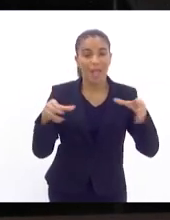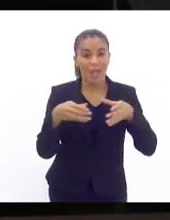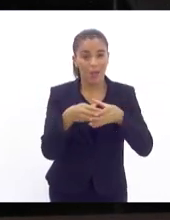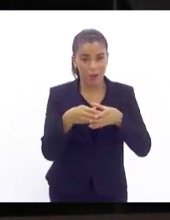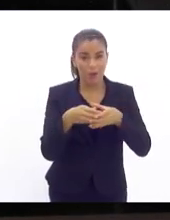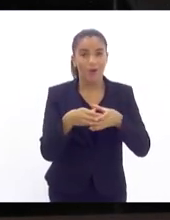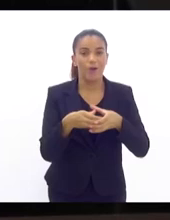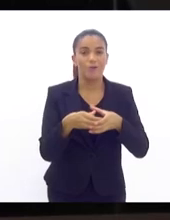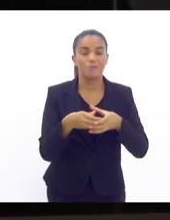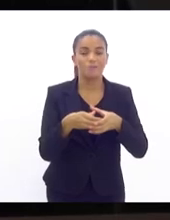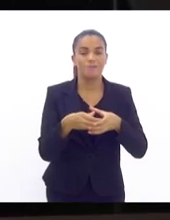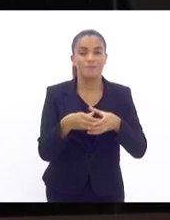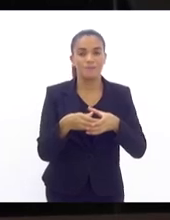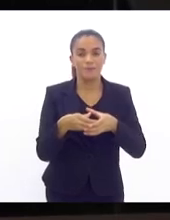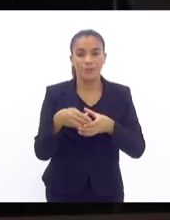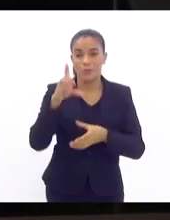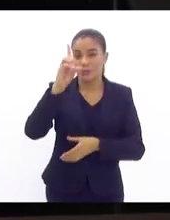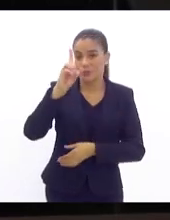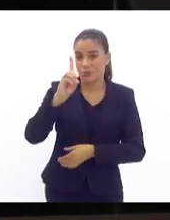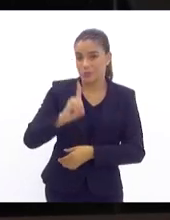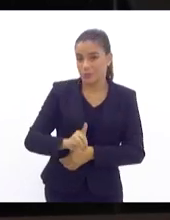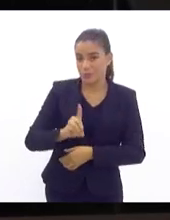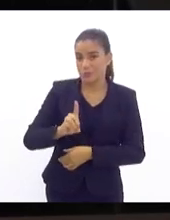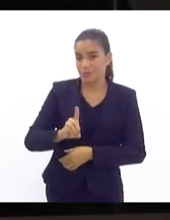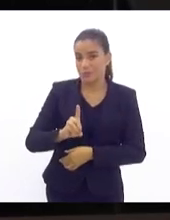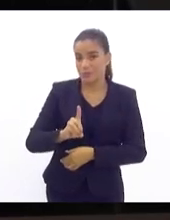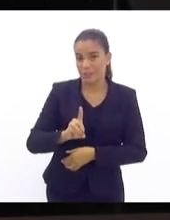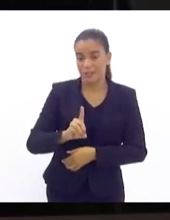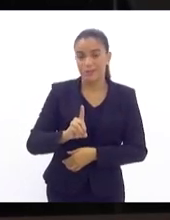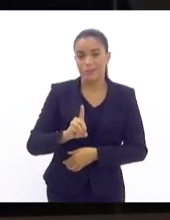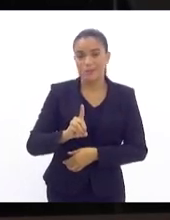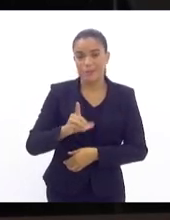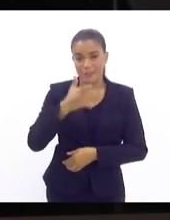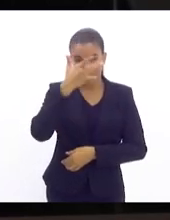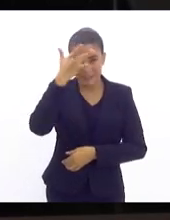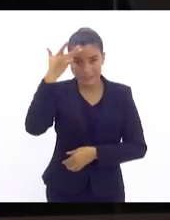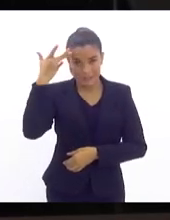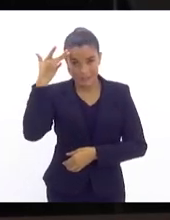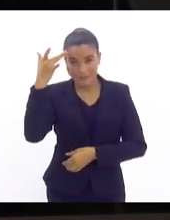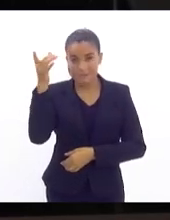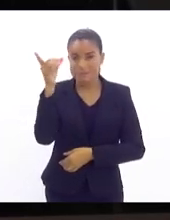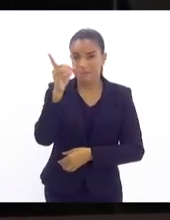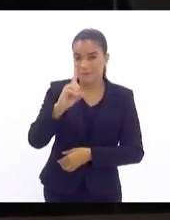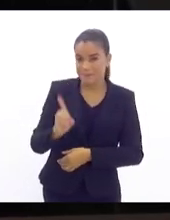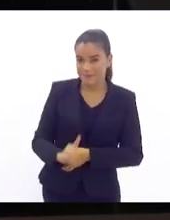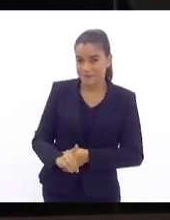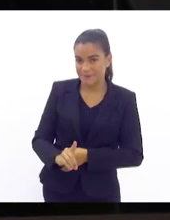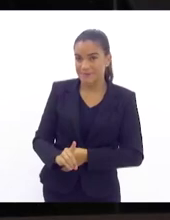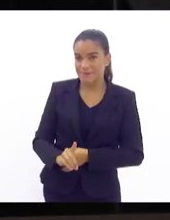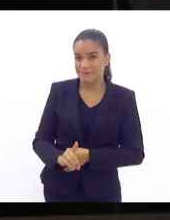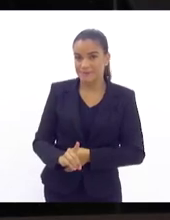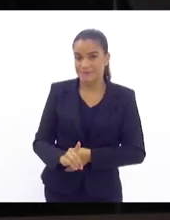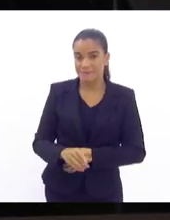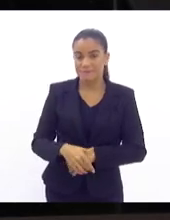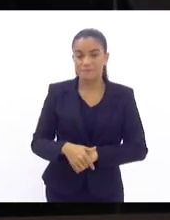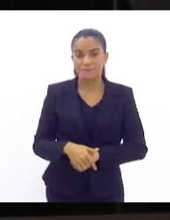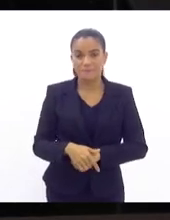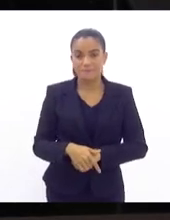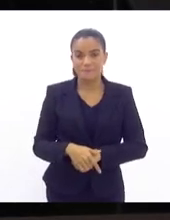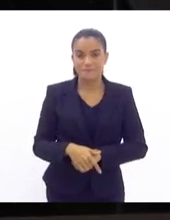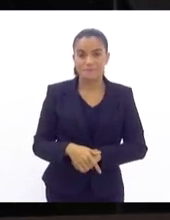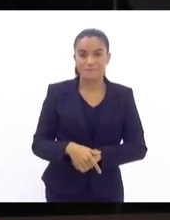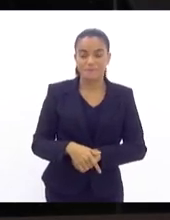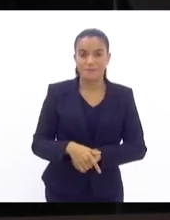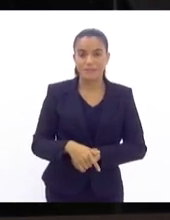Comissão dos Direitos das Pessoas com Deficiência Pública,